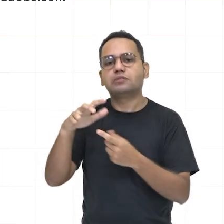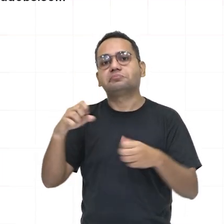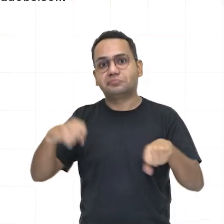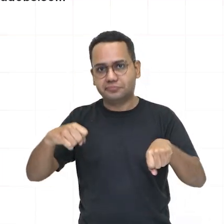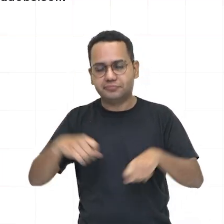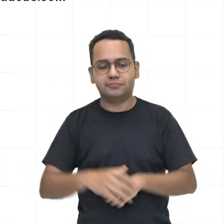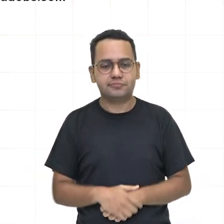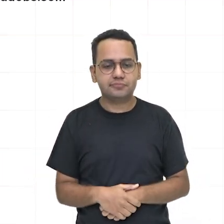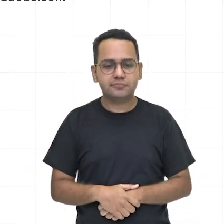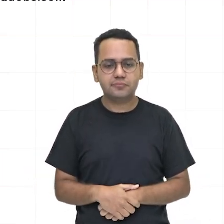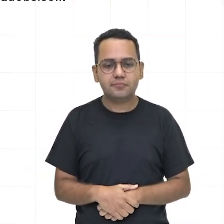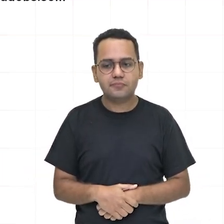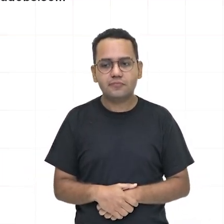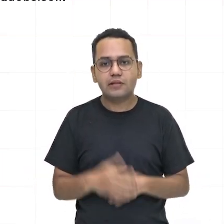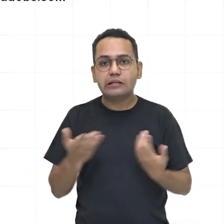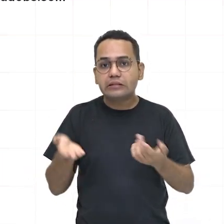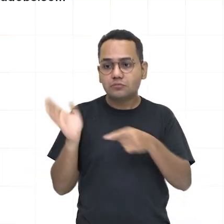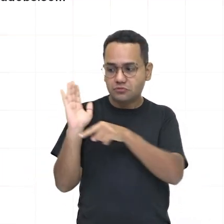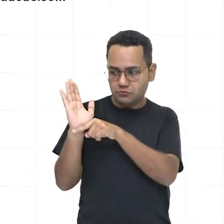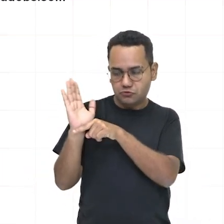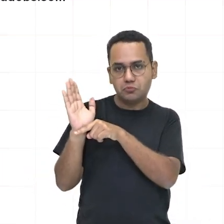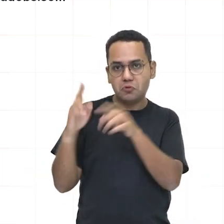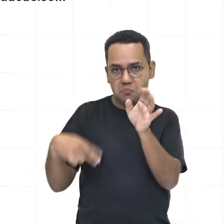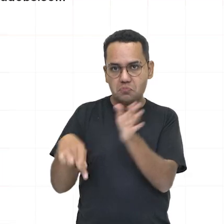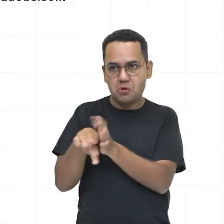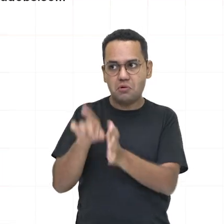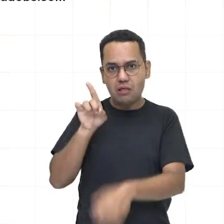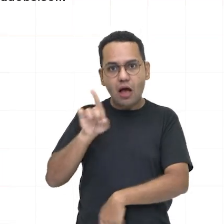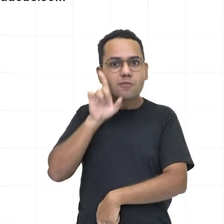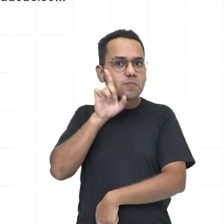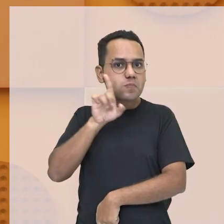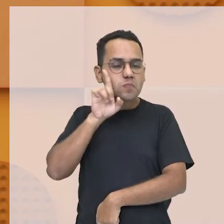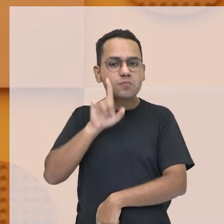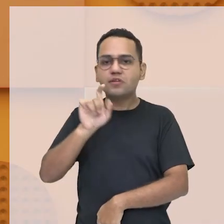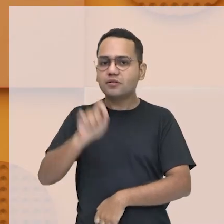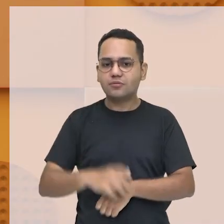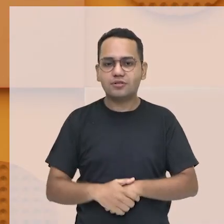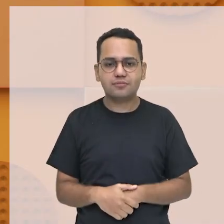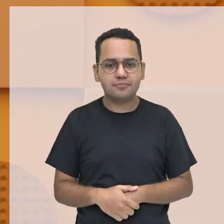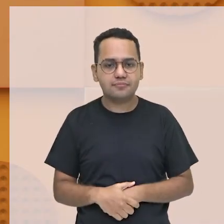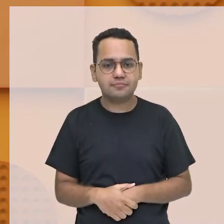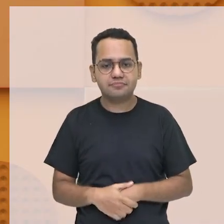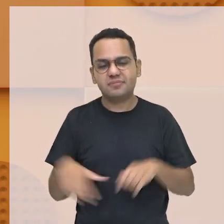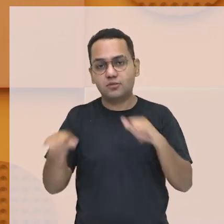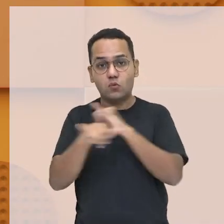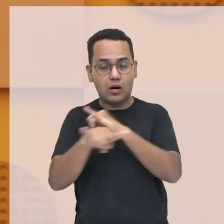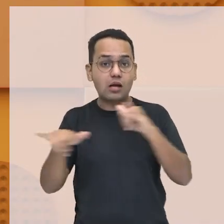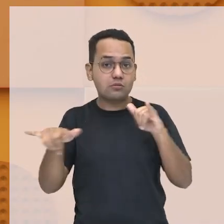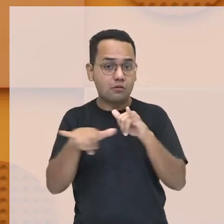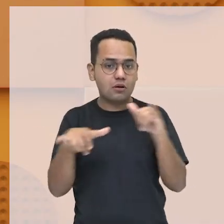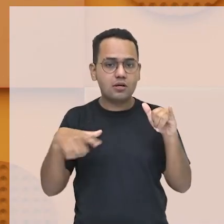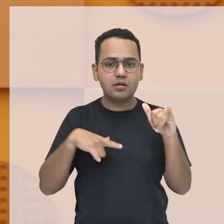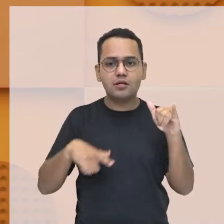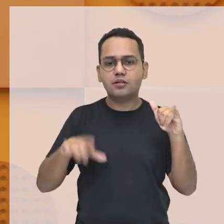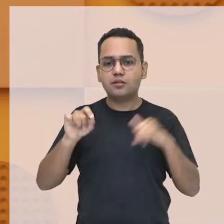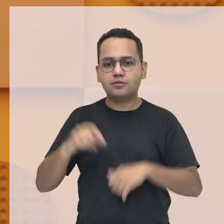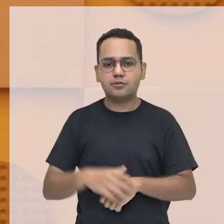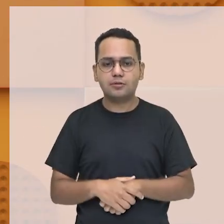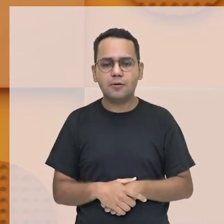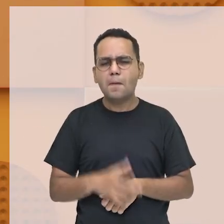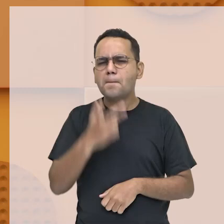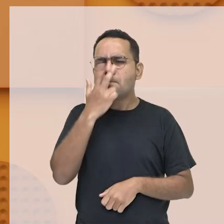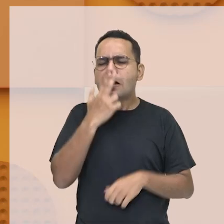dos filmes norte-americanos, especialmente esses filmes mais comerciais, eles têm um enredo